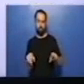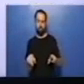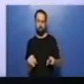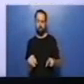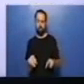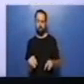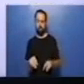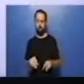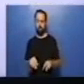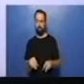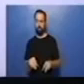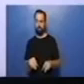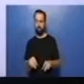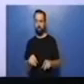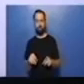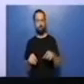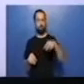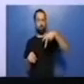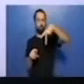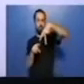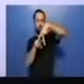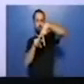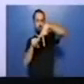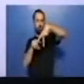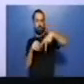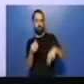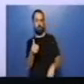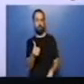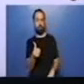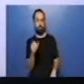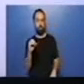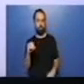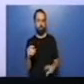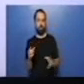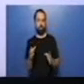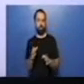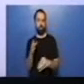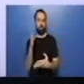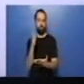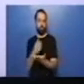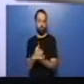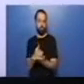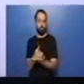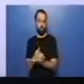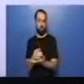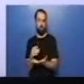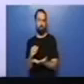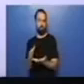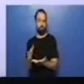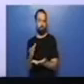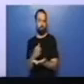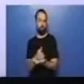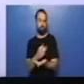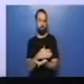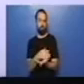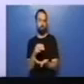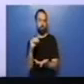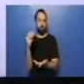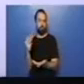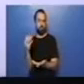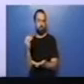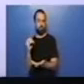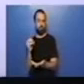E esse ângulo de 60 vai dividir em duas partes iguais de 30 graus.